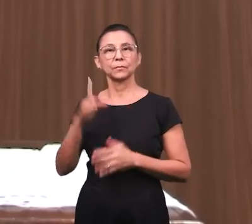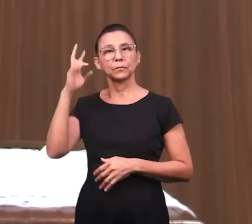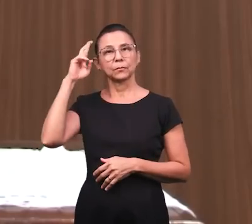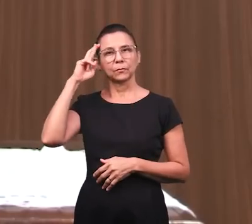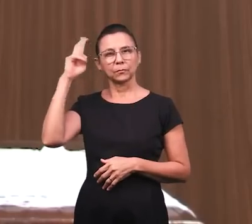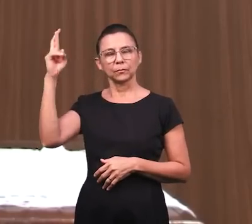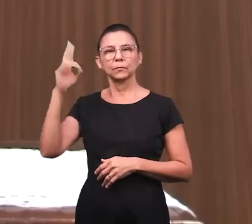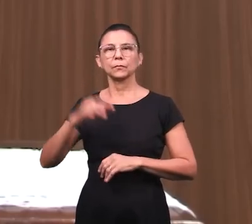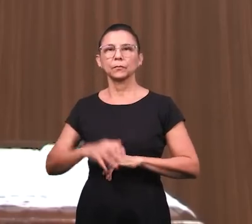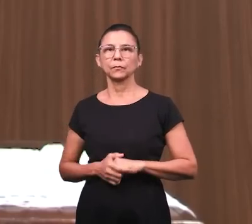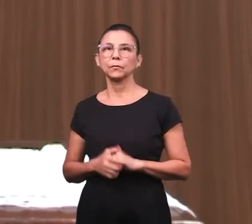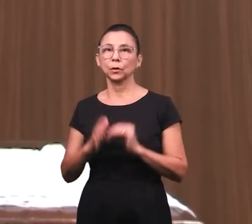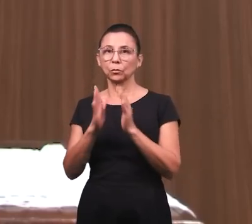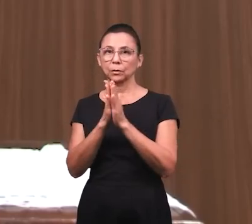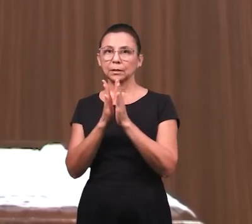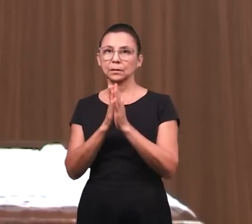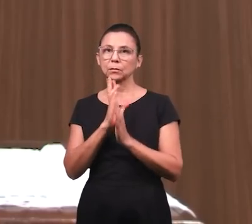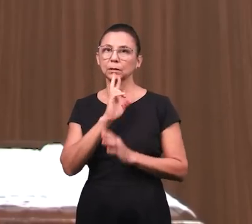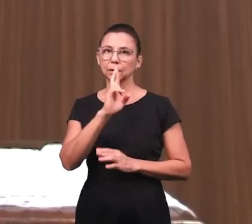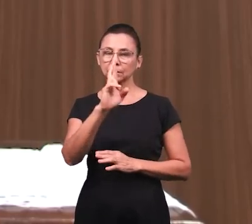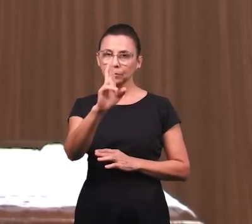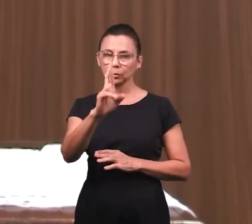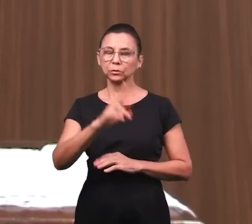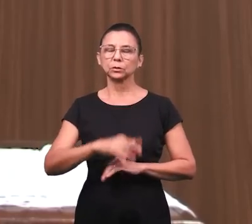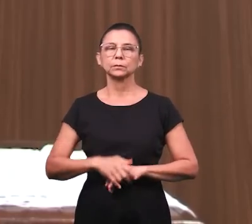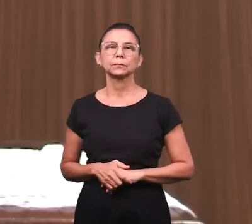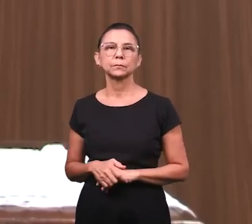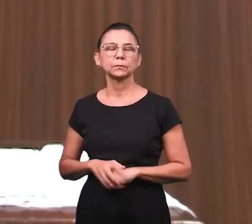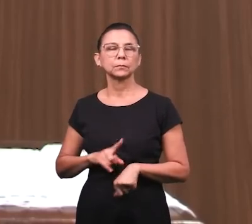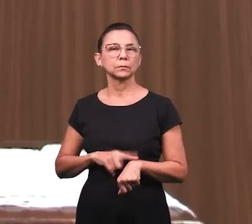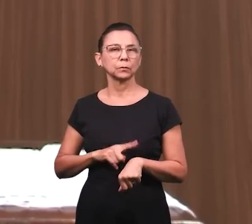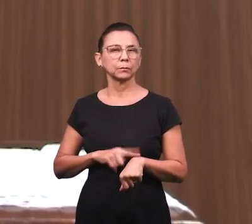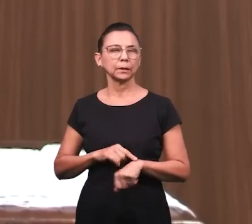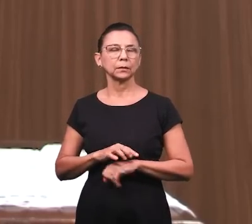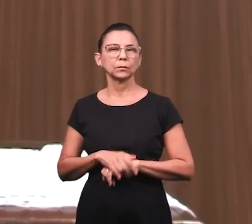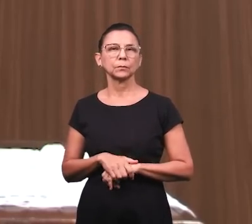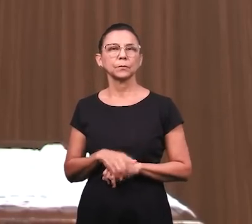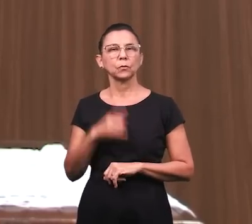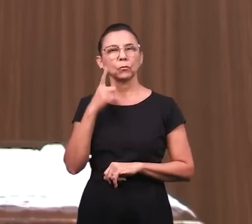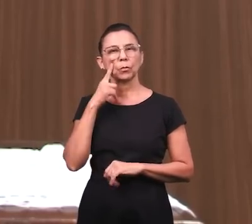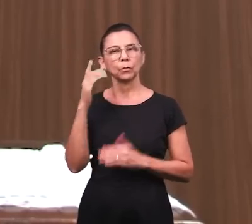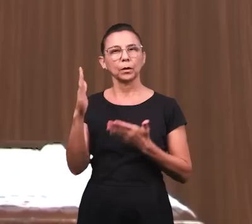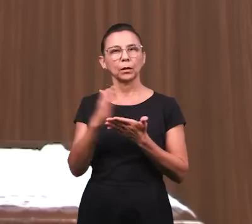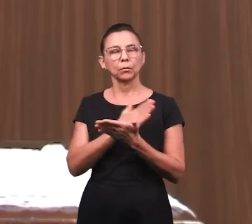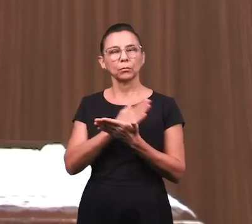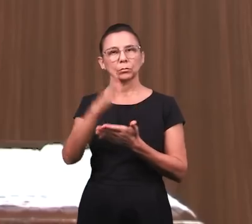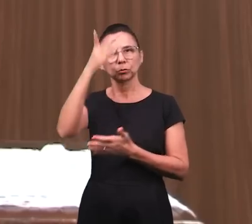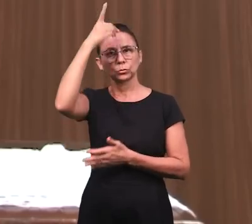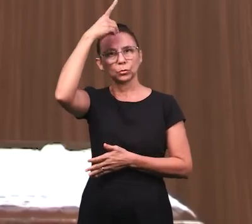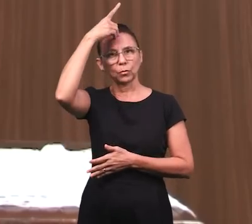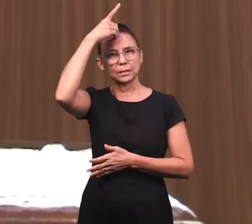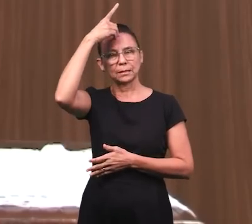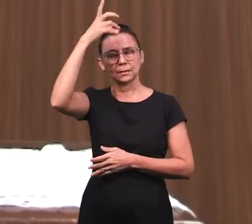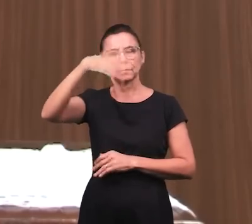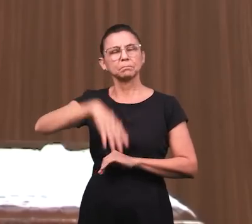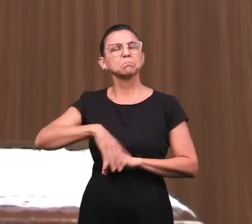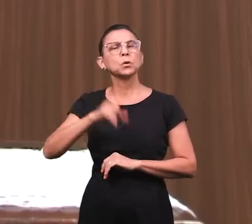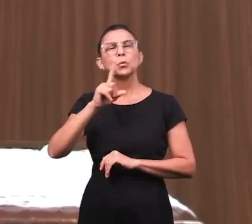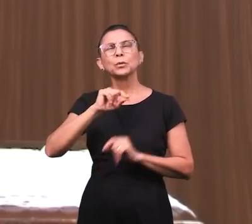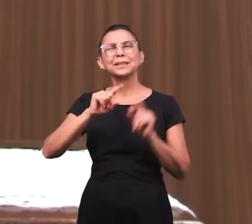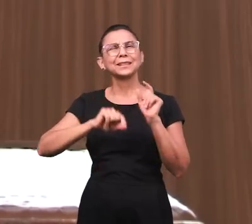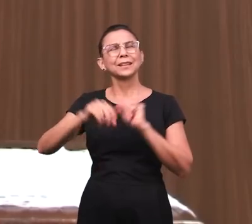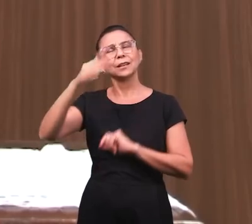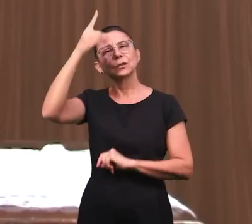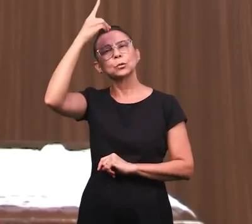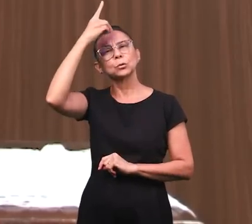Jesus. O Senhor responde à oração do Seu povo. Nesta hora nós vamos ouvir alguns dons espirituais.